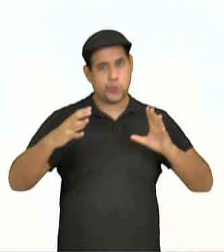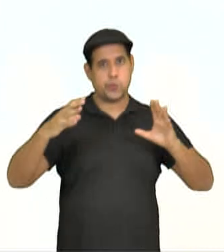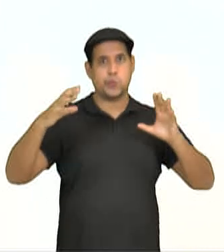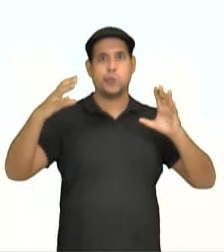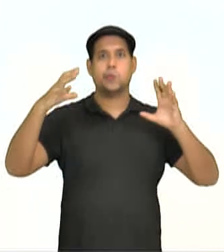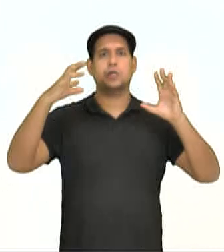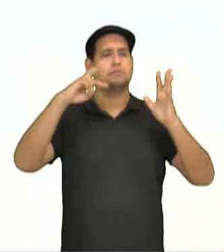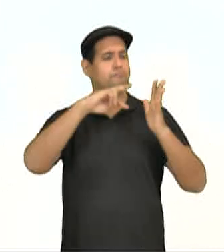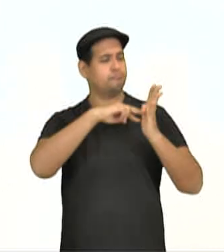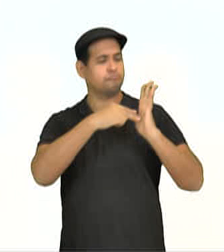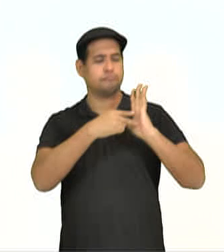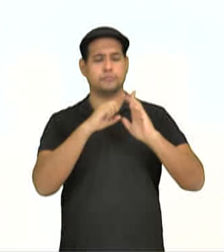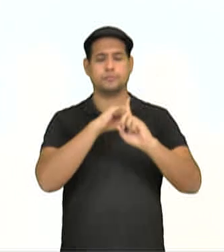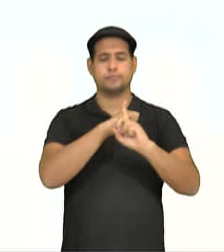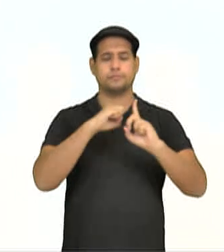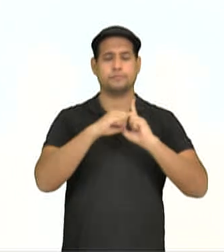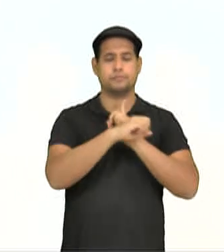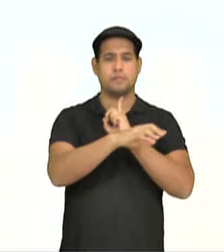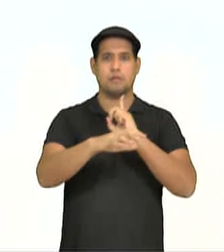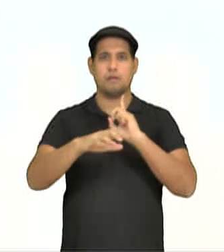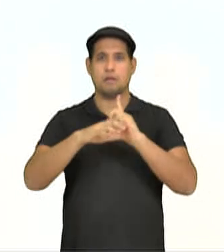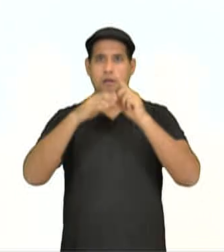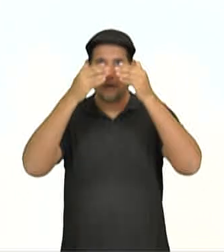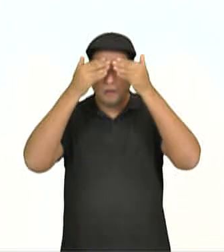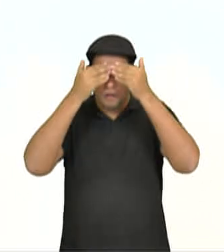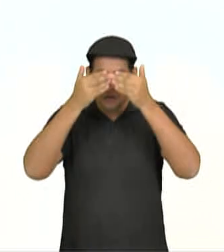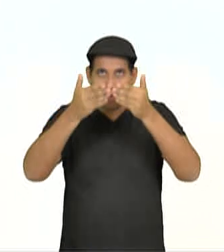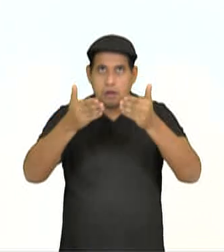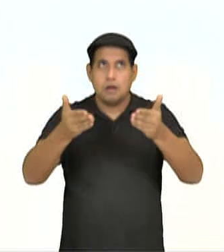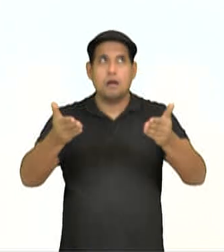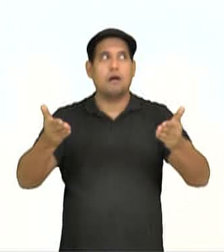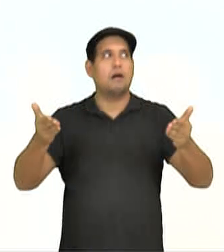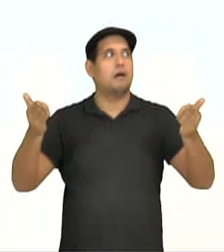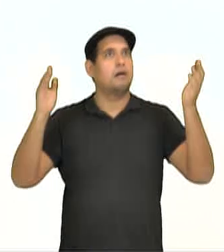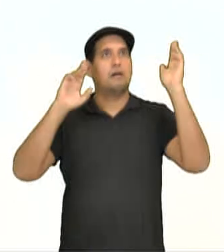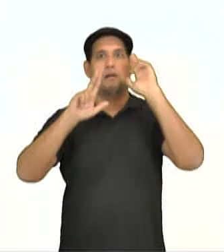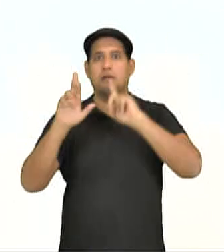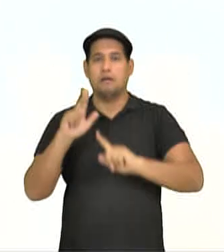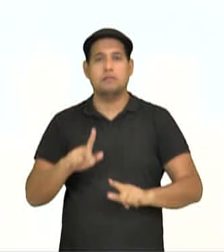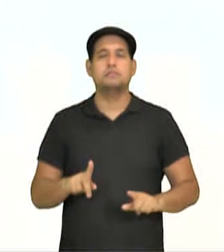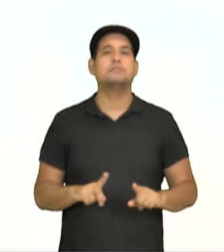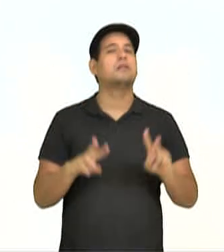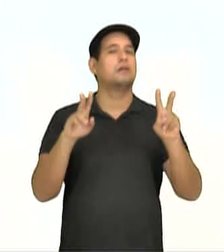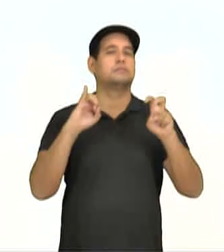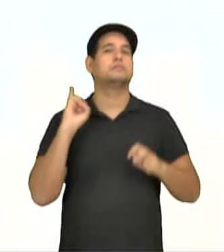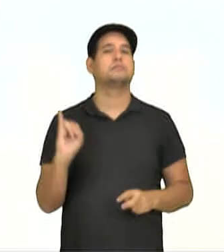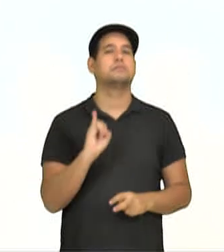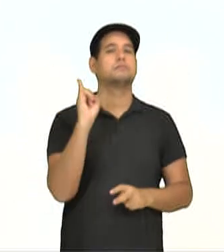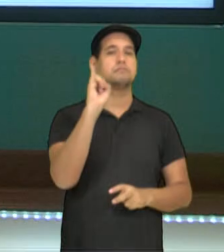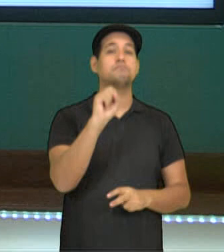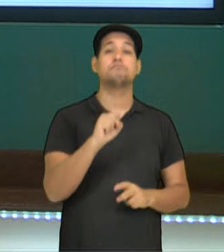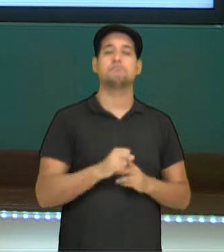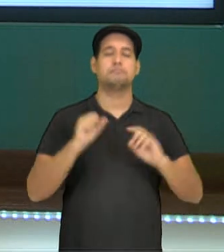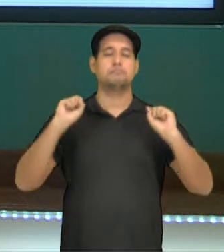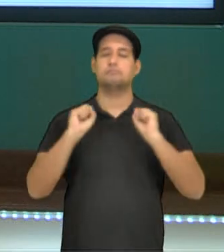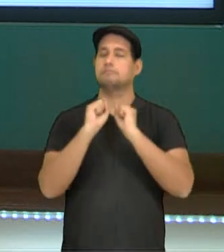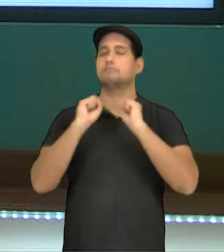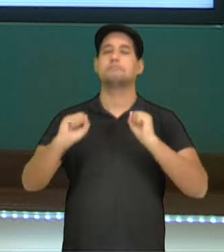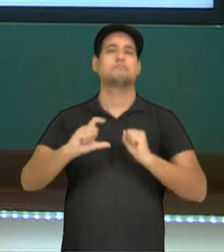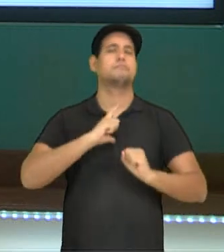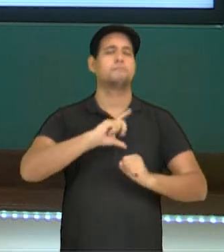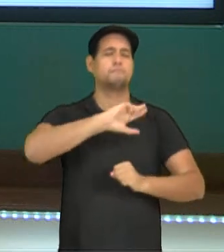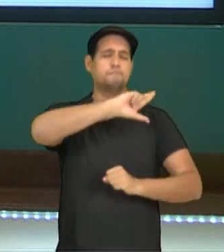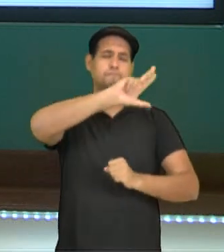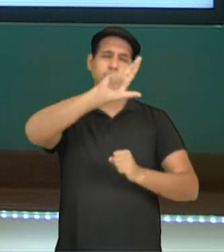seu significado social se ampliava e diversificava. Então, isso aqui é um tema muito importante, porque o esporte ele tem